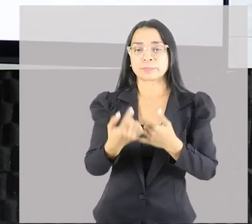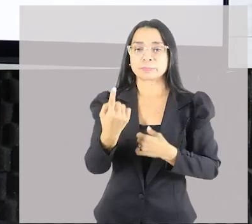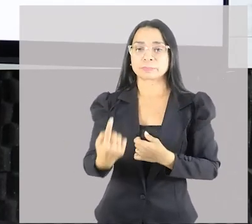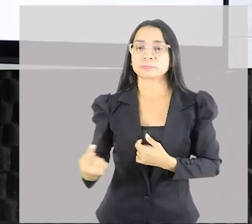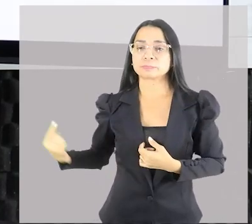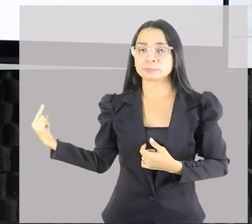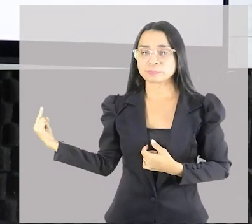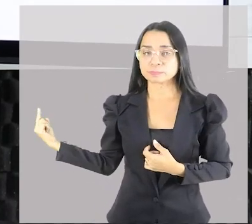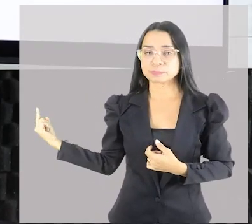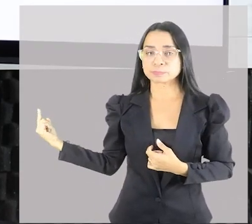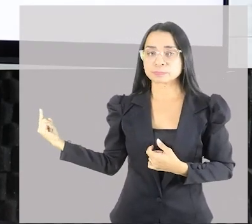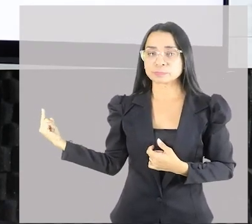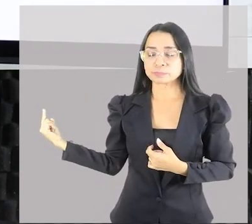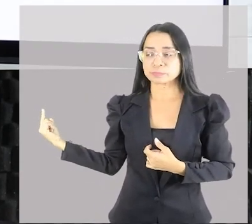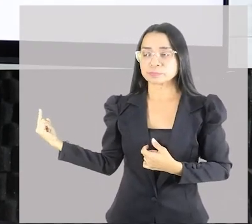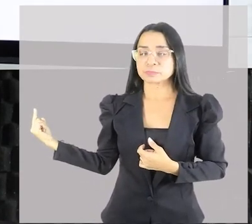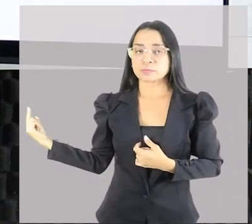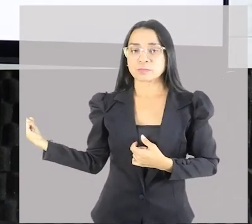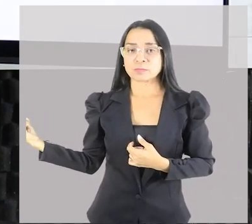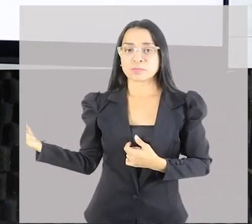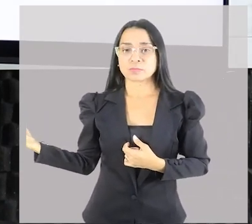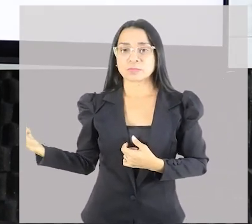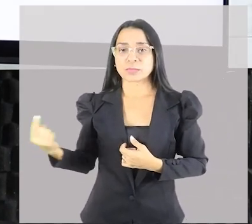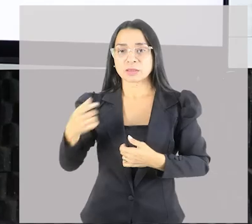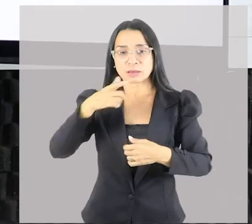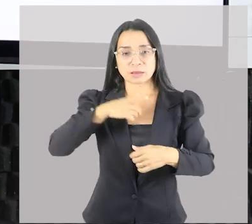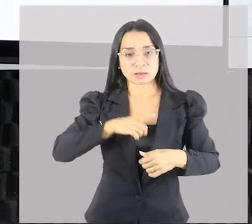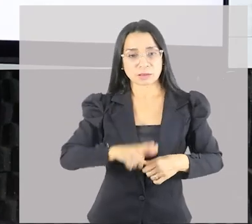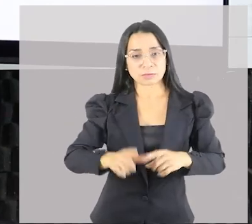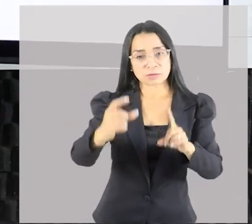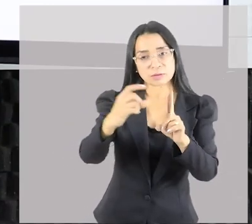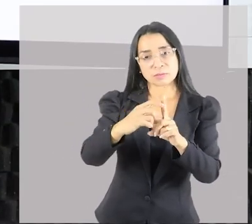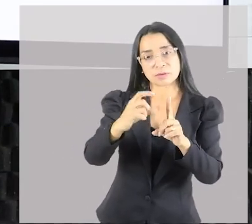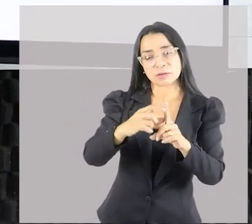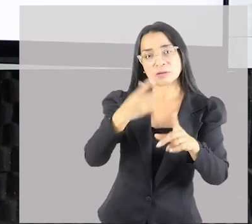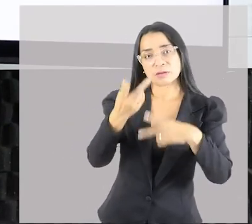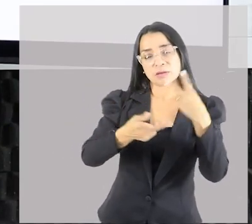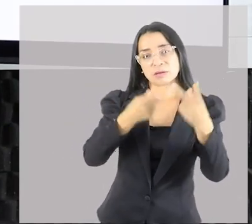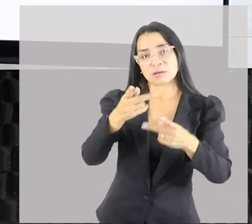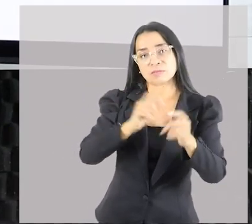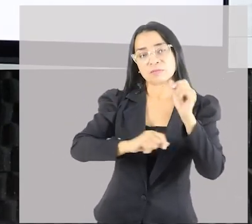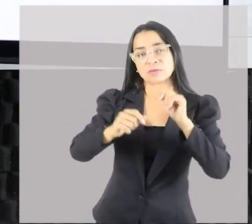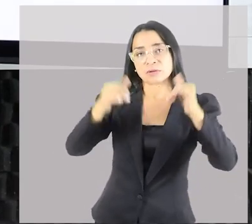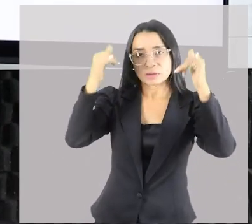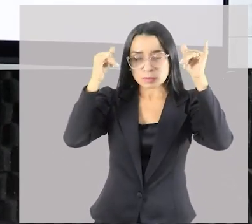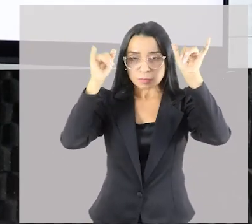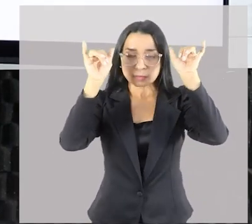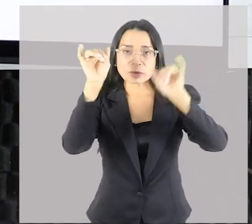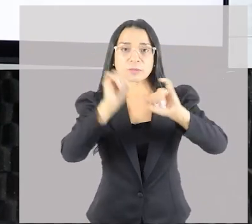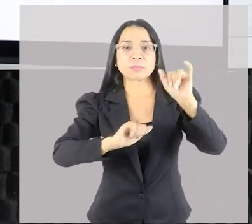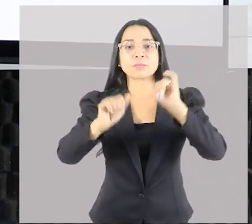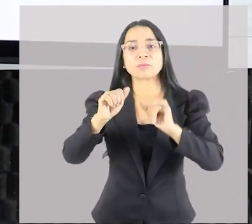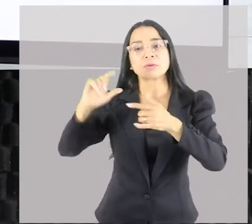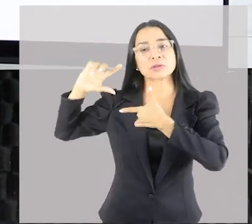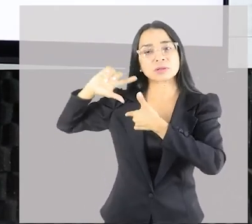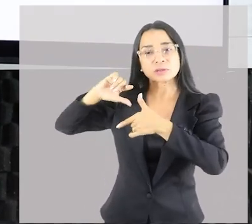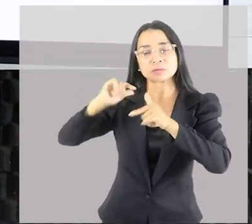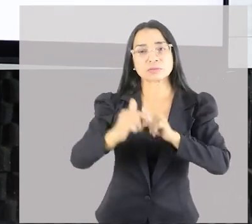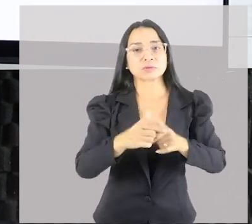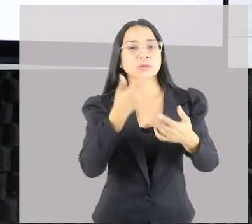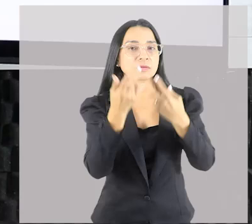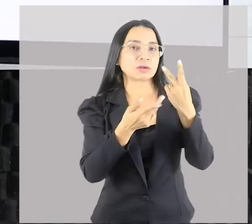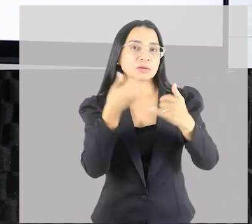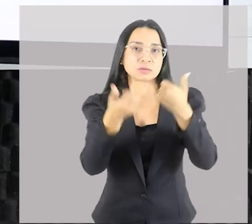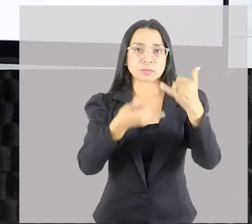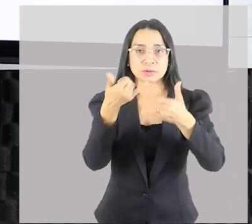meio de músicas, indumentárias e vestimentas. Eu vou repetir a palavra. Quando a gente fala de um meu boi tradicional, a gente está falando de brincadeiras.